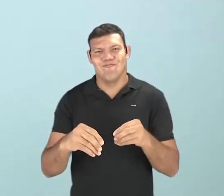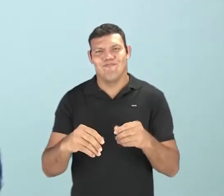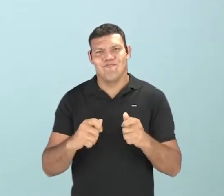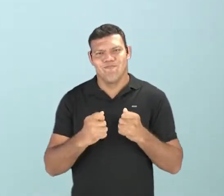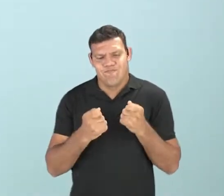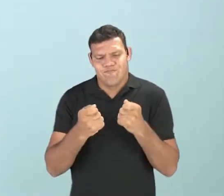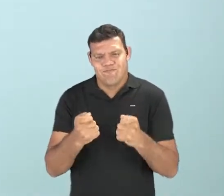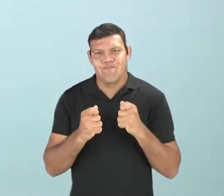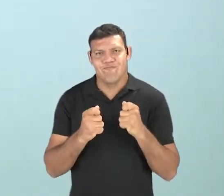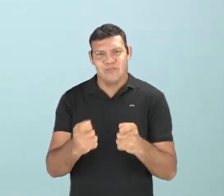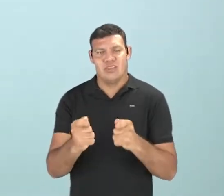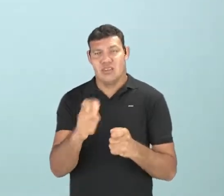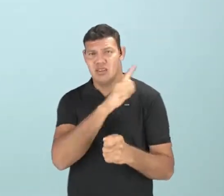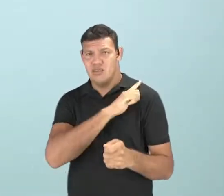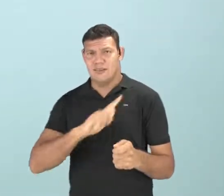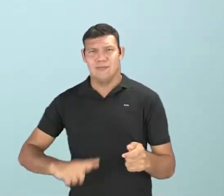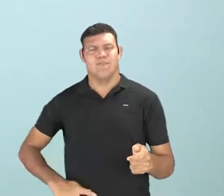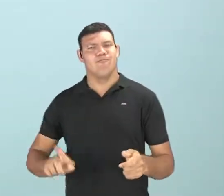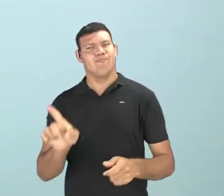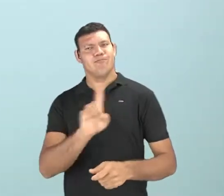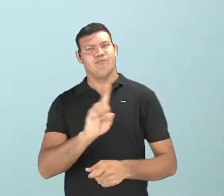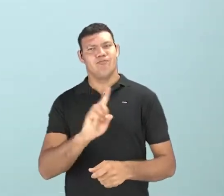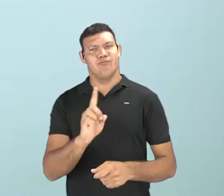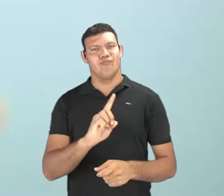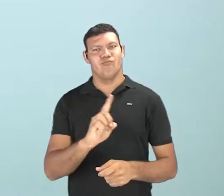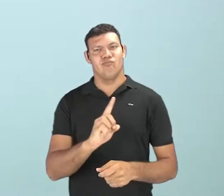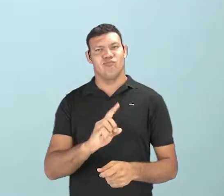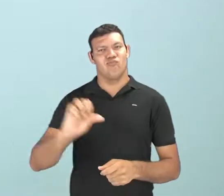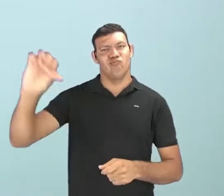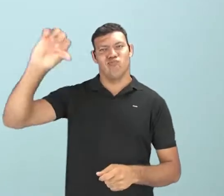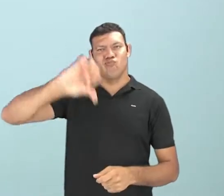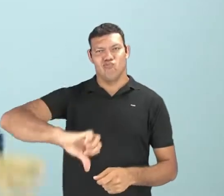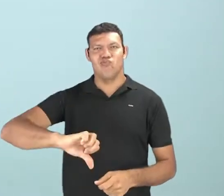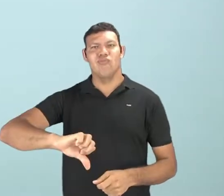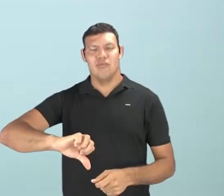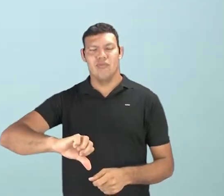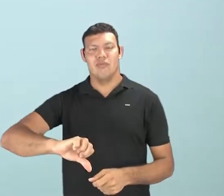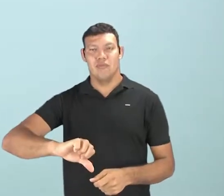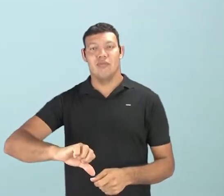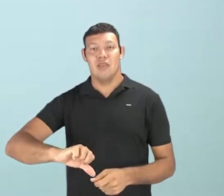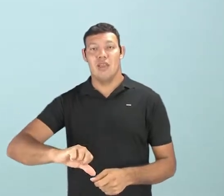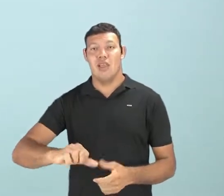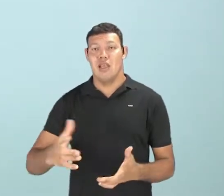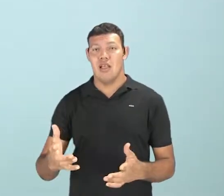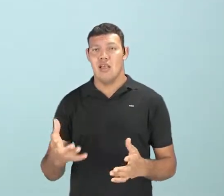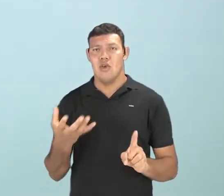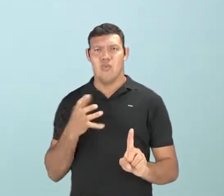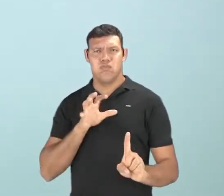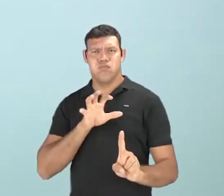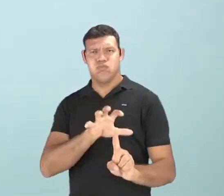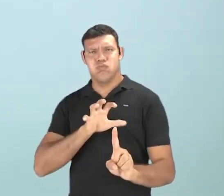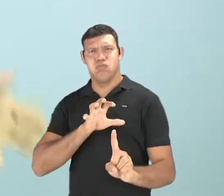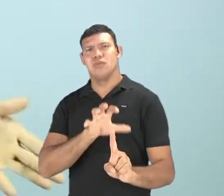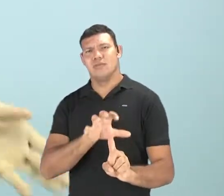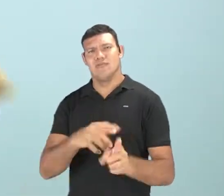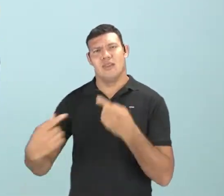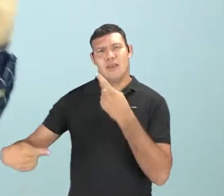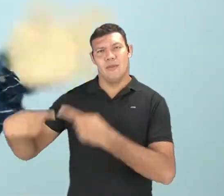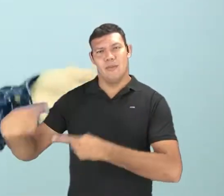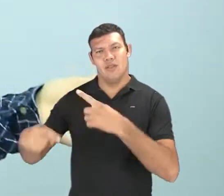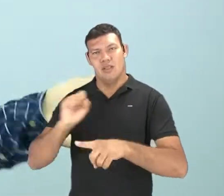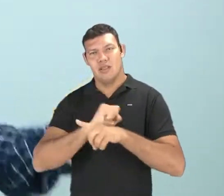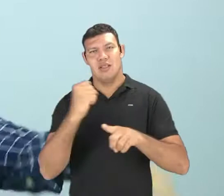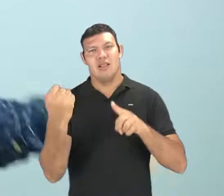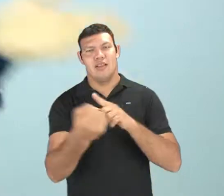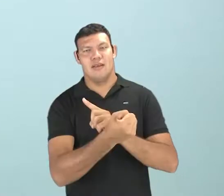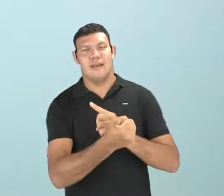os seus mecanismos de governo e entra em colapso. Tá bom? E isso vai refletir em questões culturais, sociais e políticas perante a